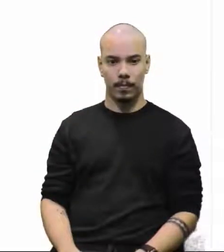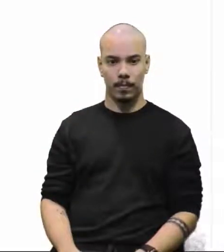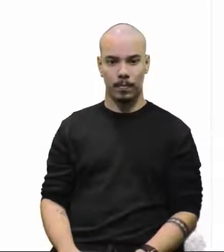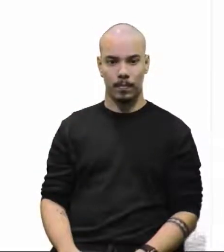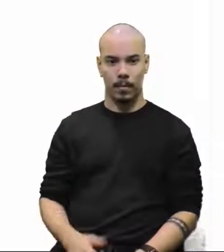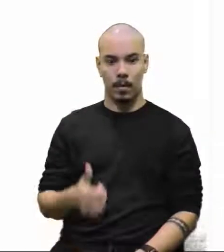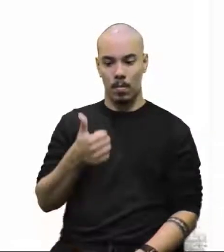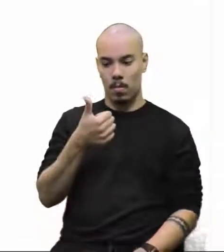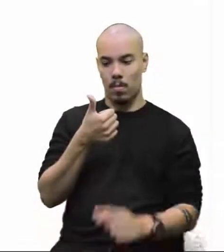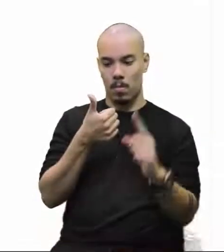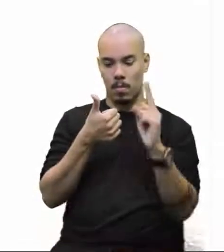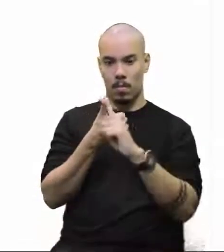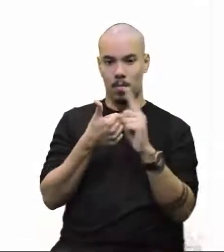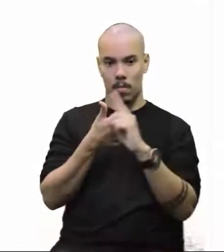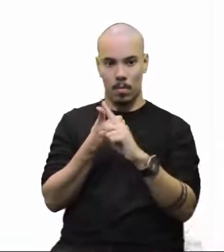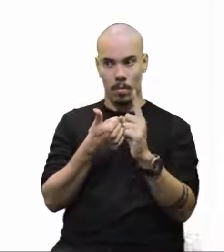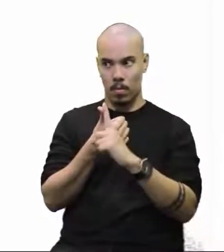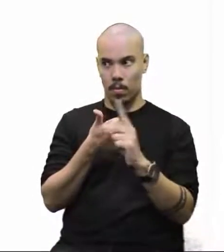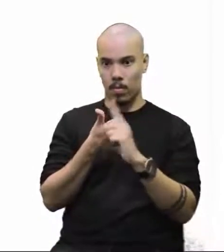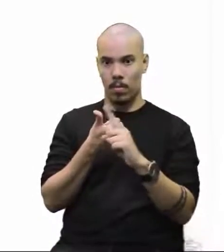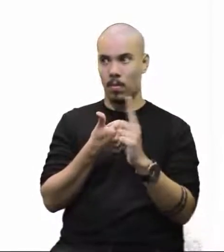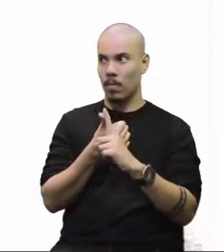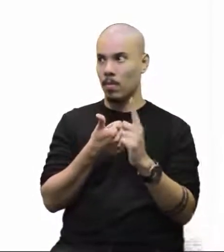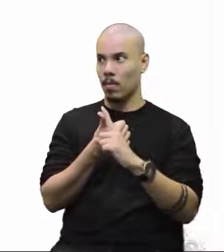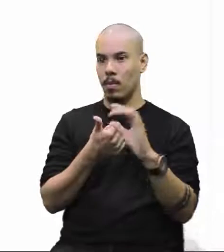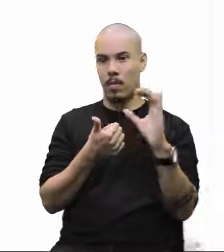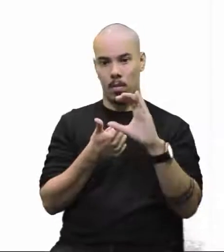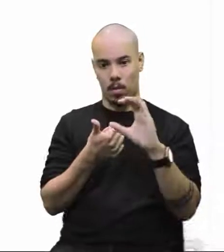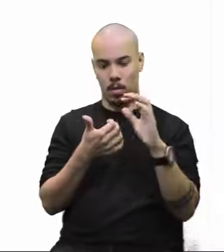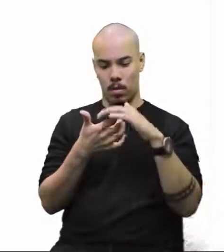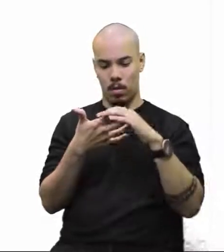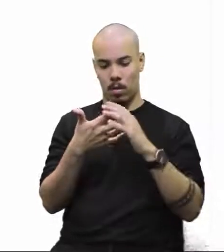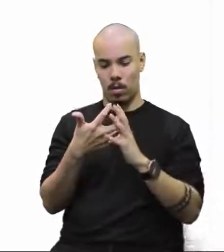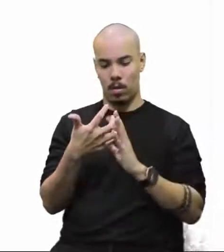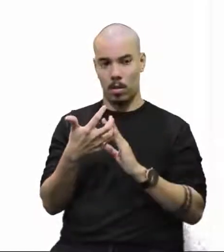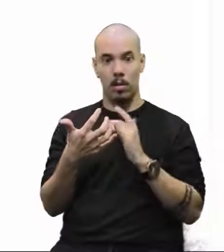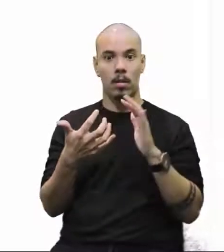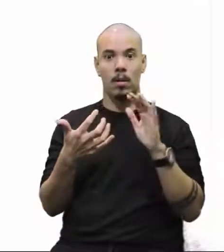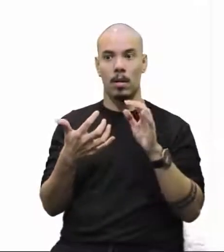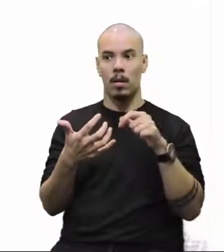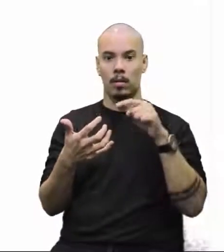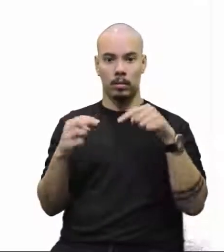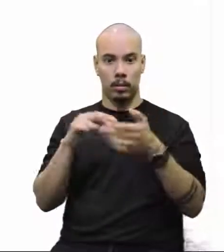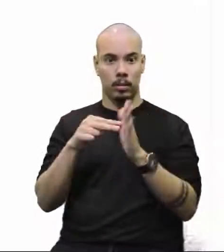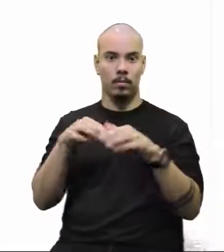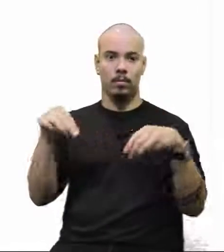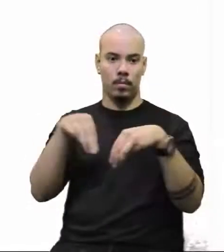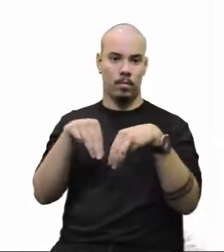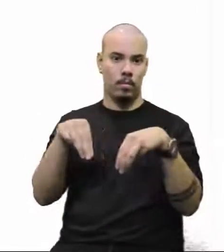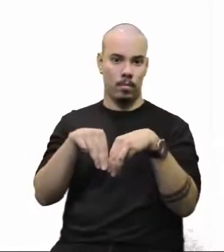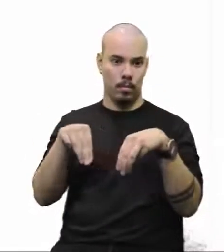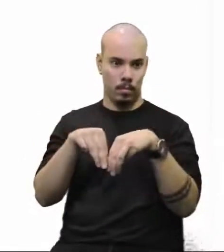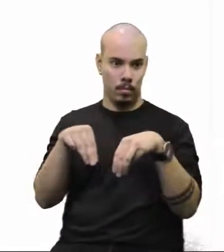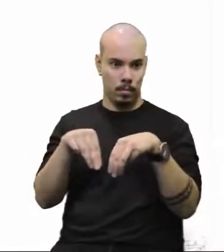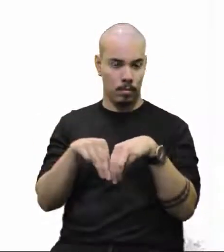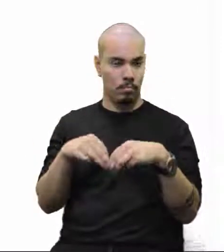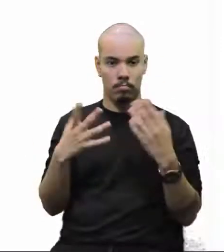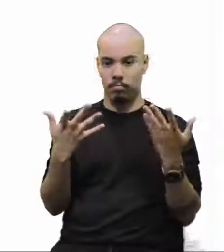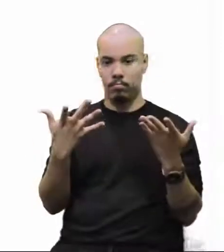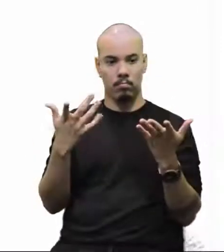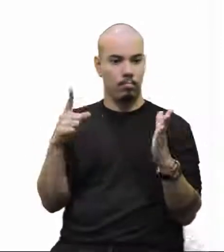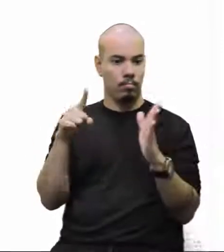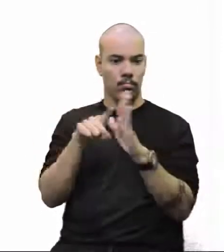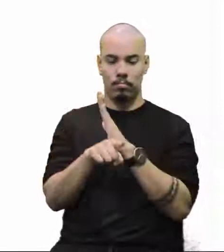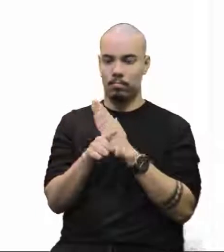Polegar, corrente elétrica, campo magnético nos outros dedos e o empurrão para cima. A palma da mão. Então é questão mesmo